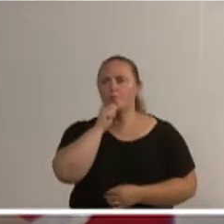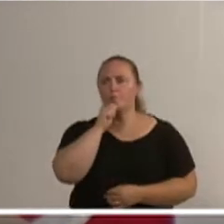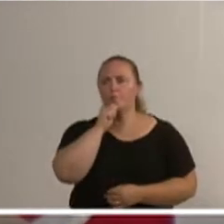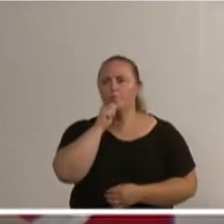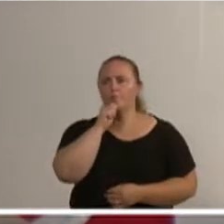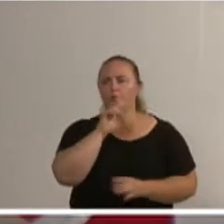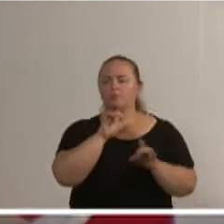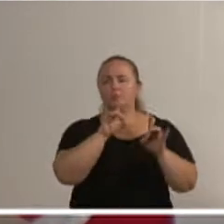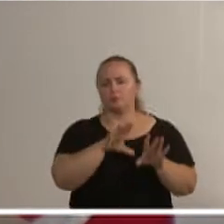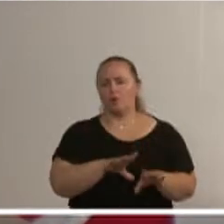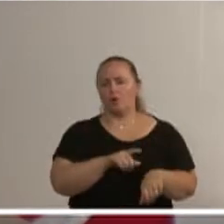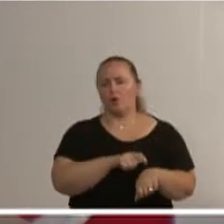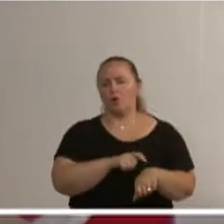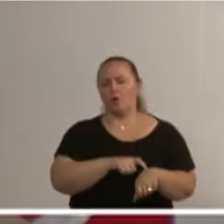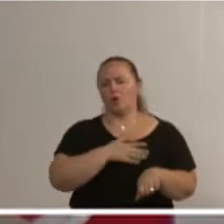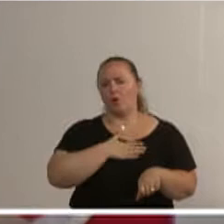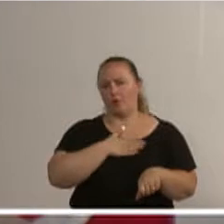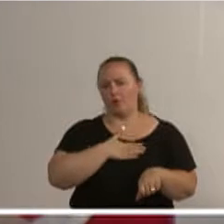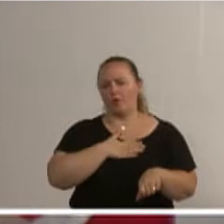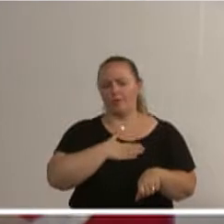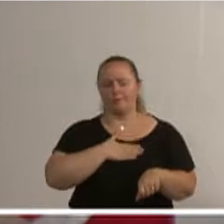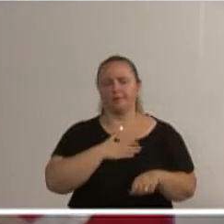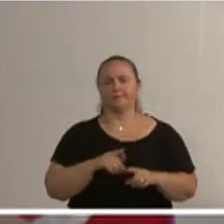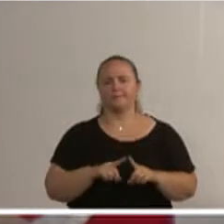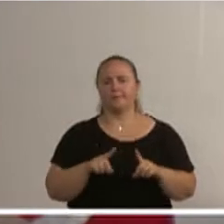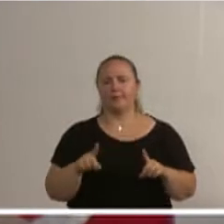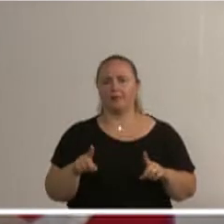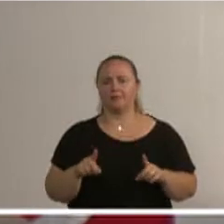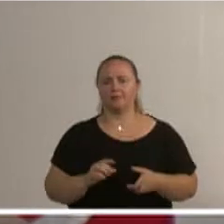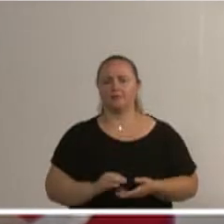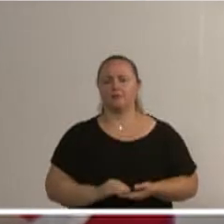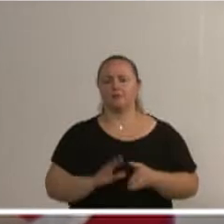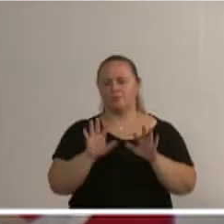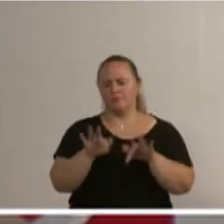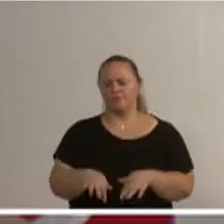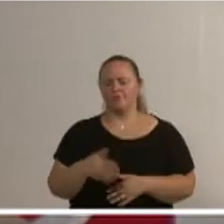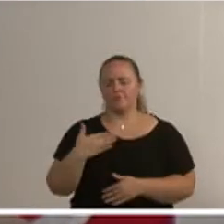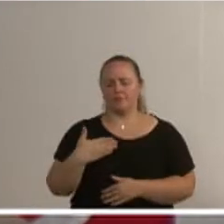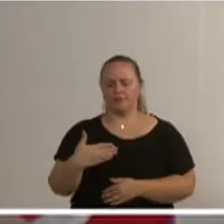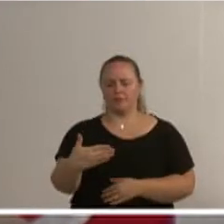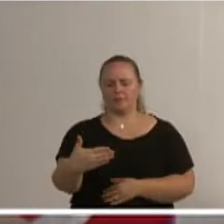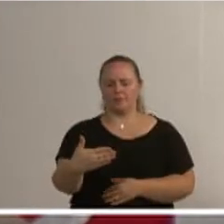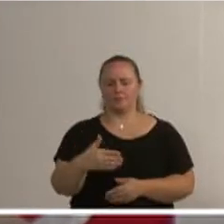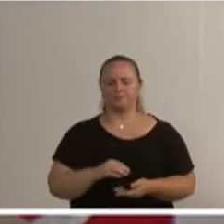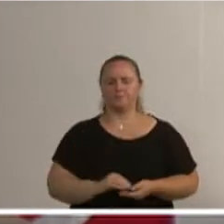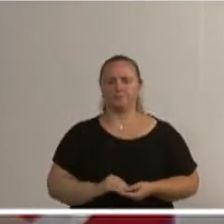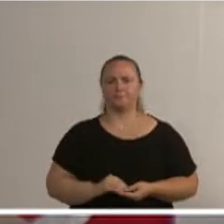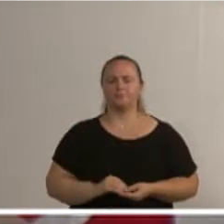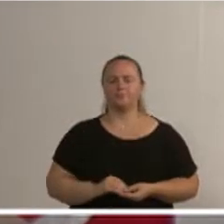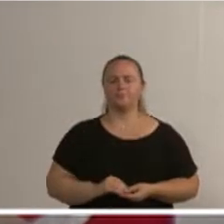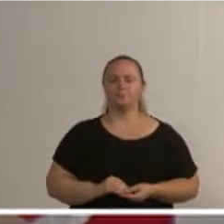sobrar ainda uns 5 minutos para deixar para o final, que daí eu vou falar no final, na condição de presidente.